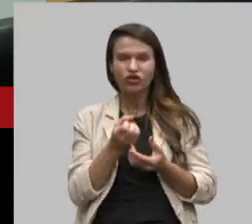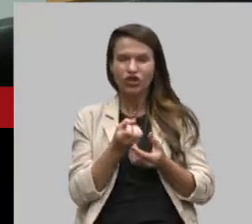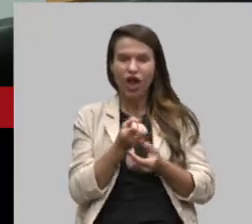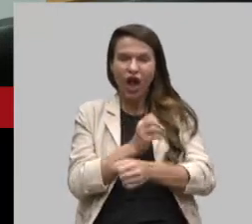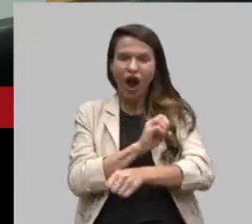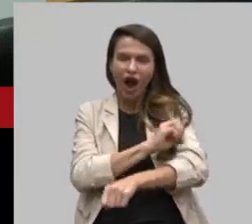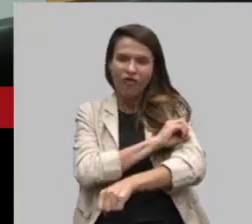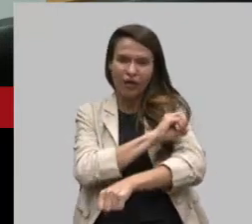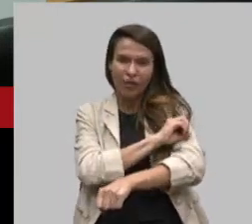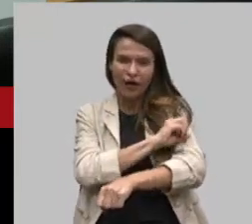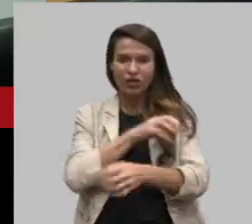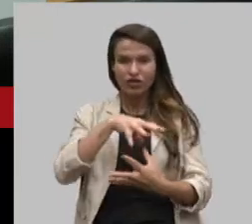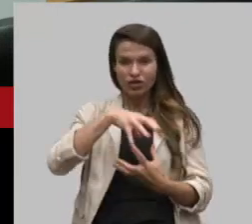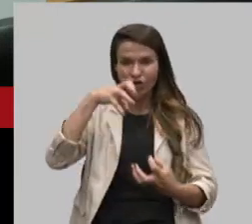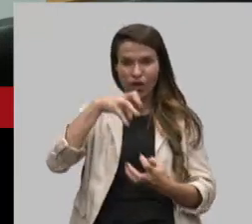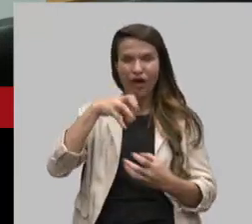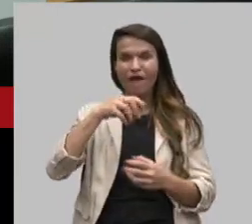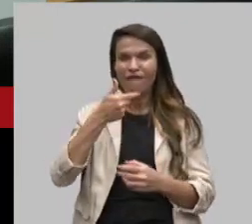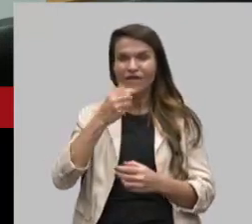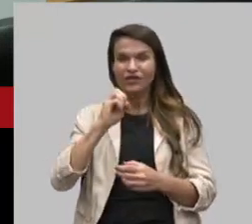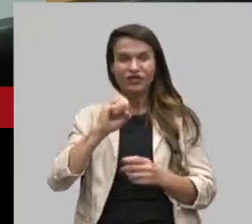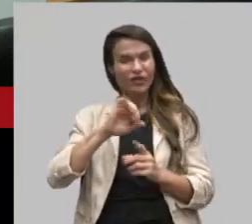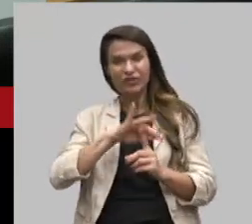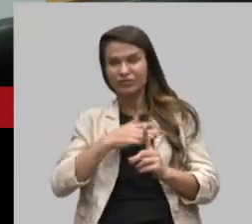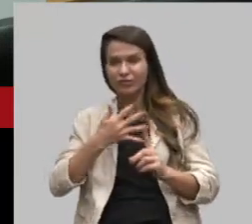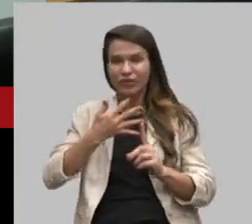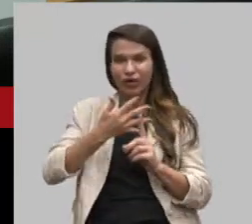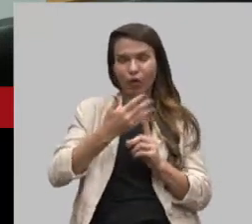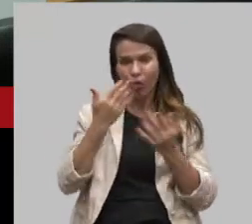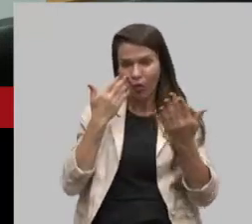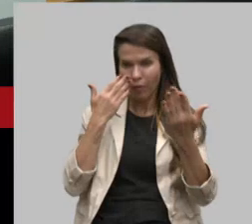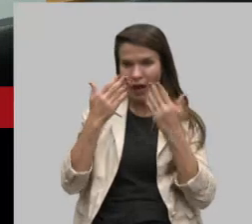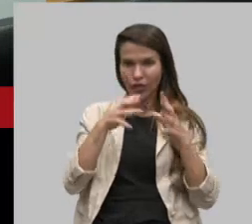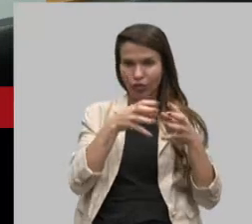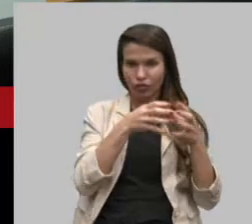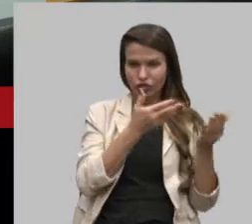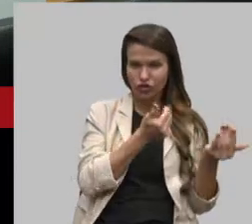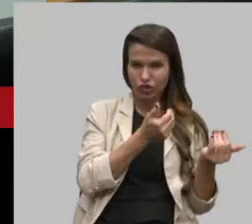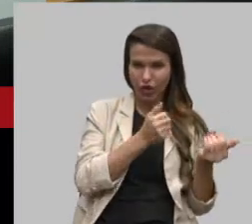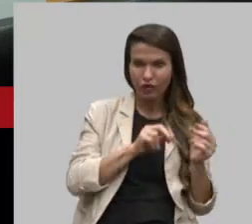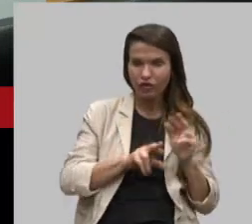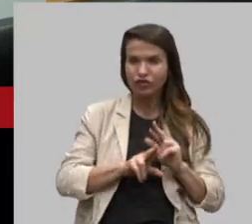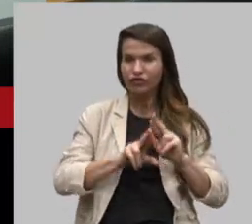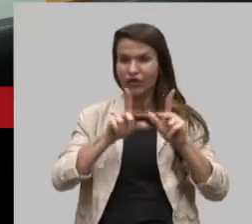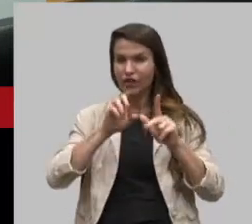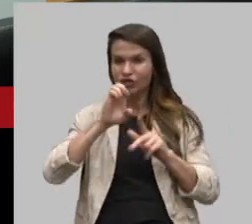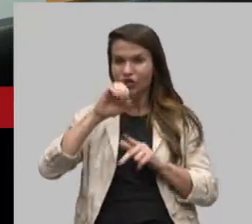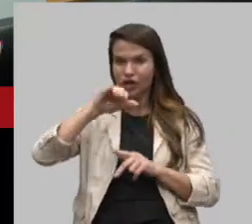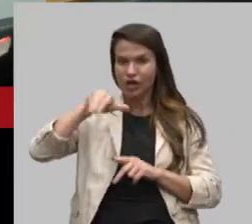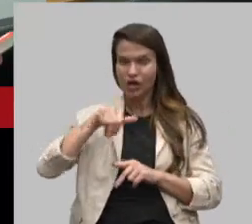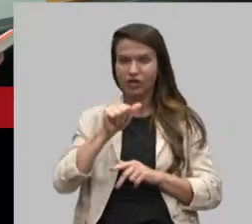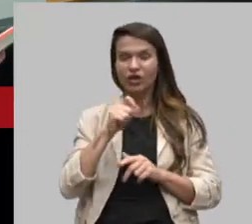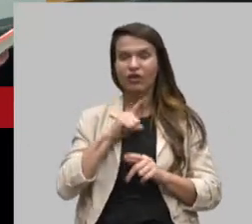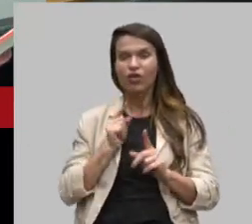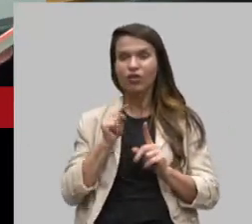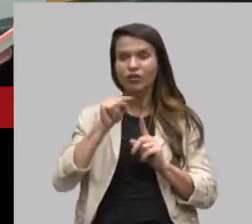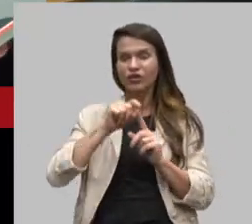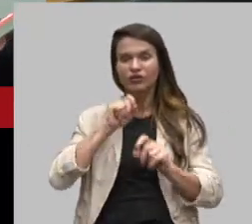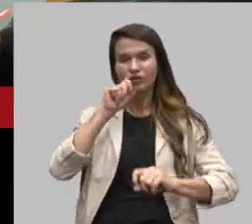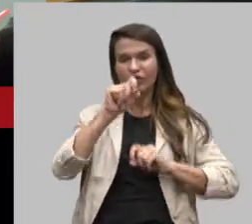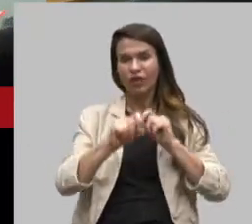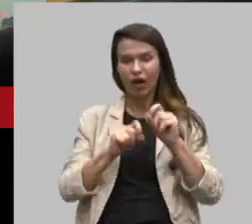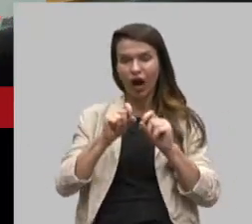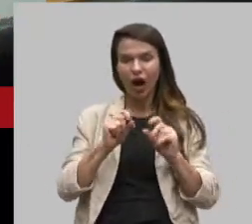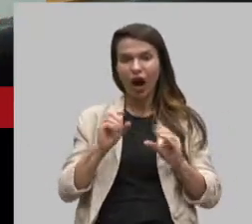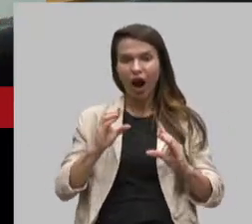idosos é quase 20 vezes maior do que entre jovens e diferente do EJA que tem como objetivo a conclusão